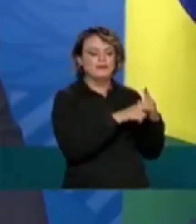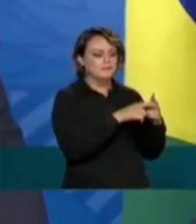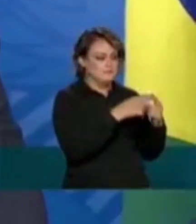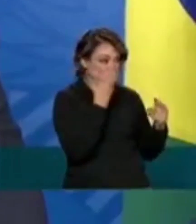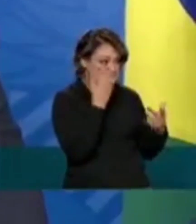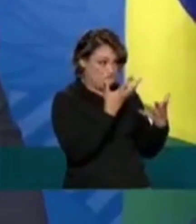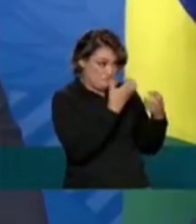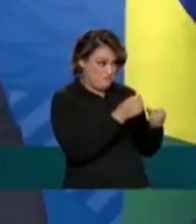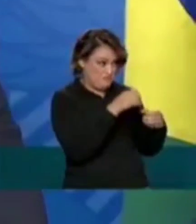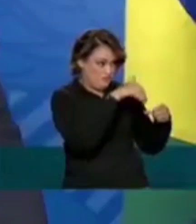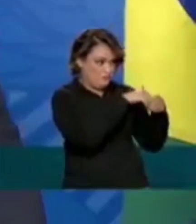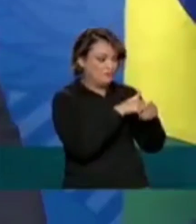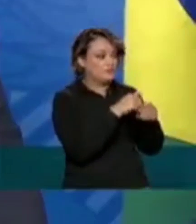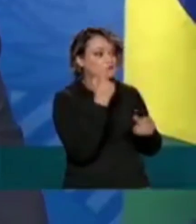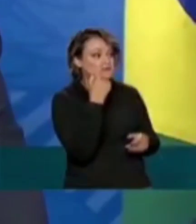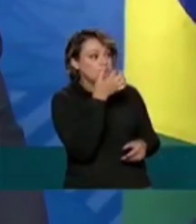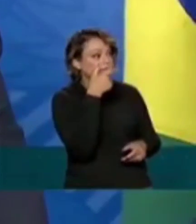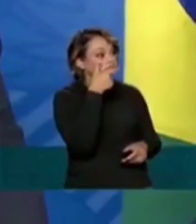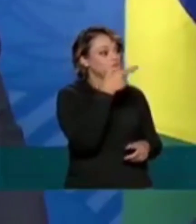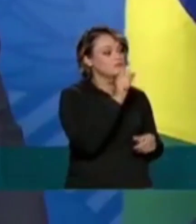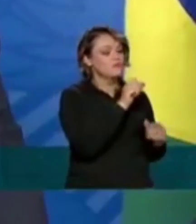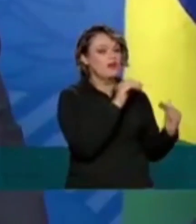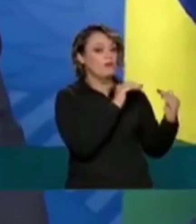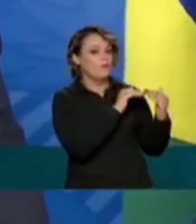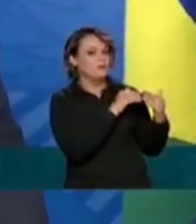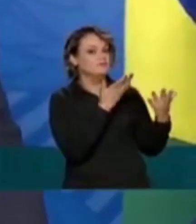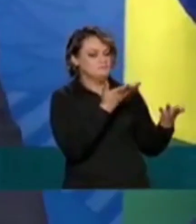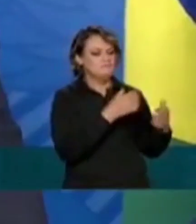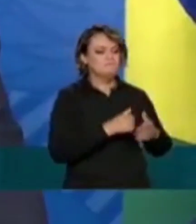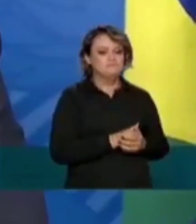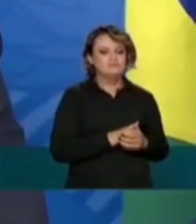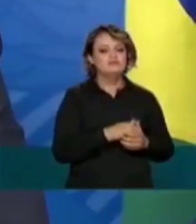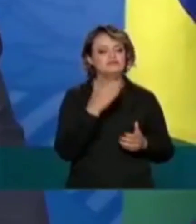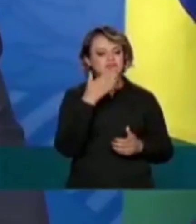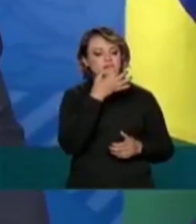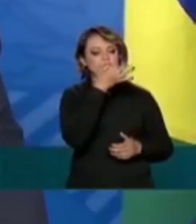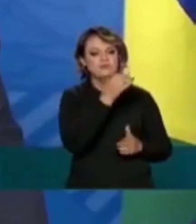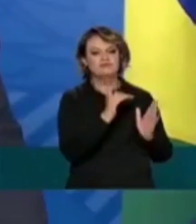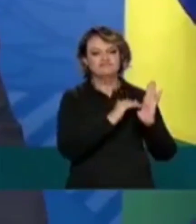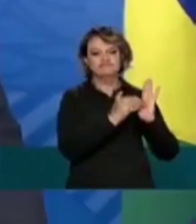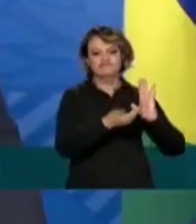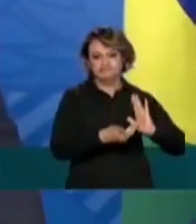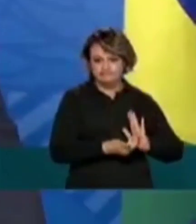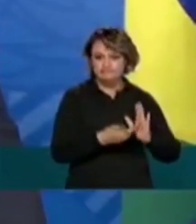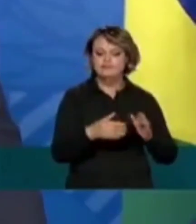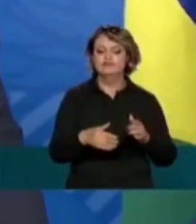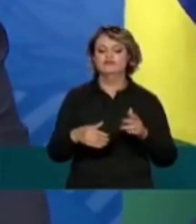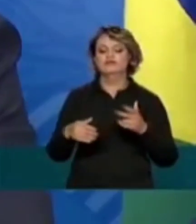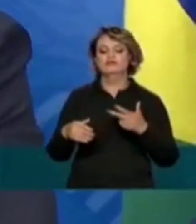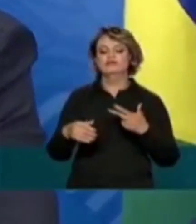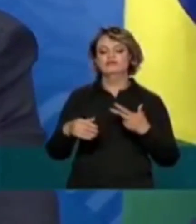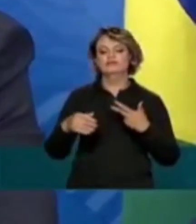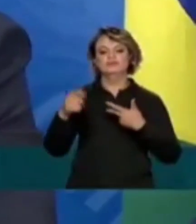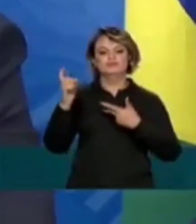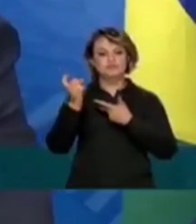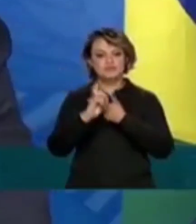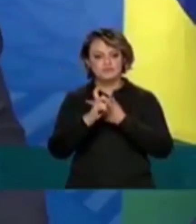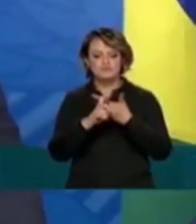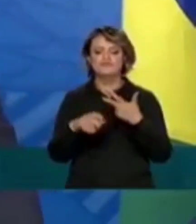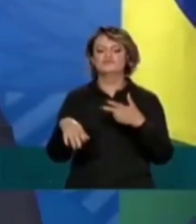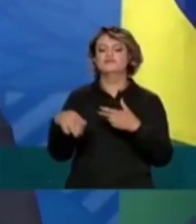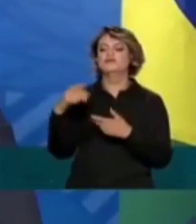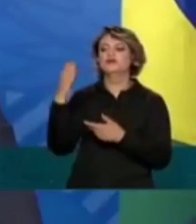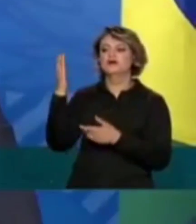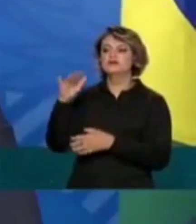consenso que possa convergir os interesses e as percepções do Senado, da Câmara dos Deputados, do Poder Executivo, ouvindo também os